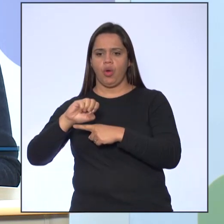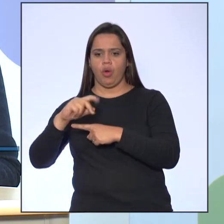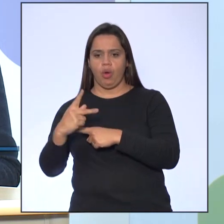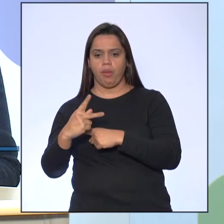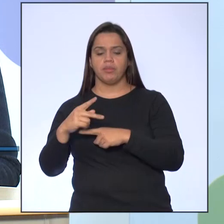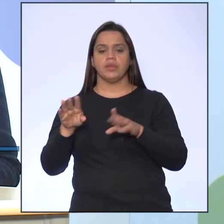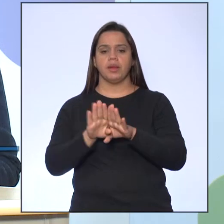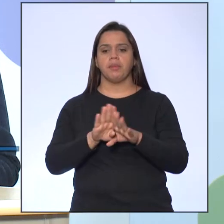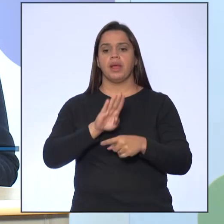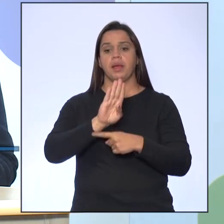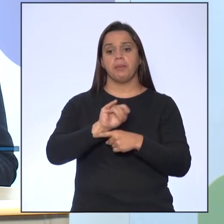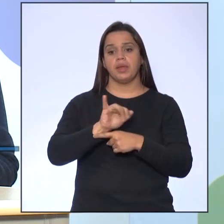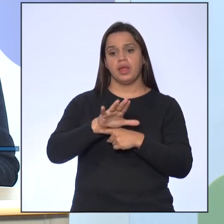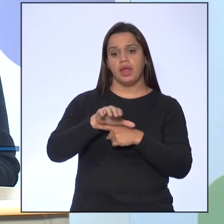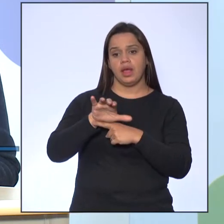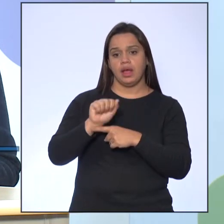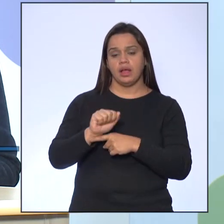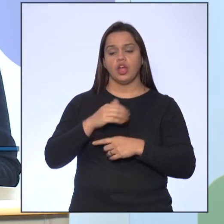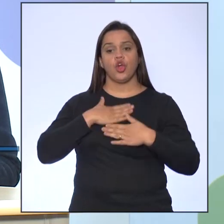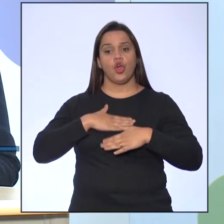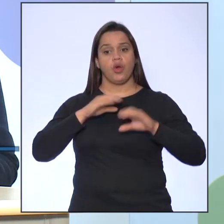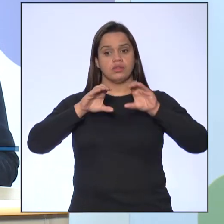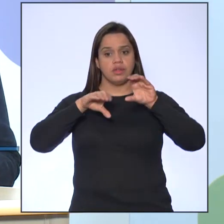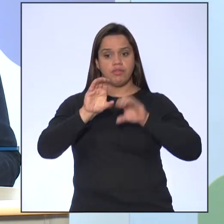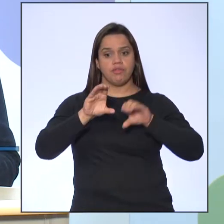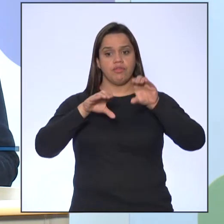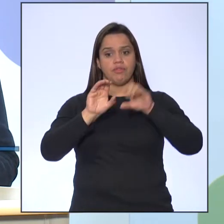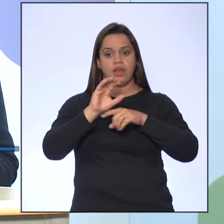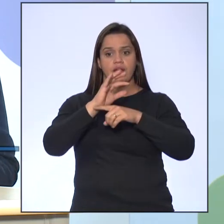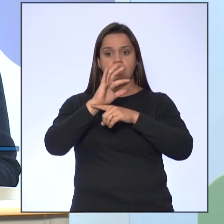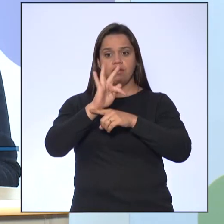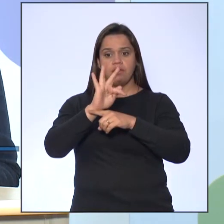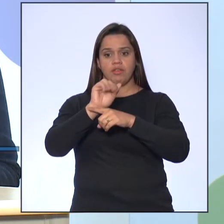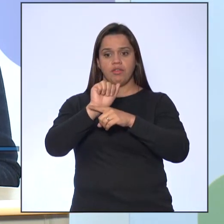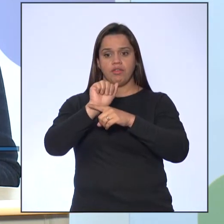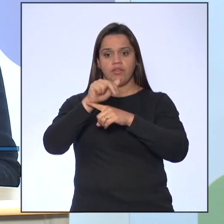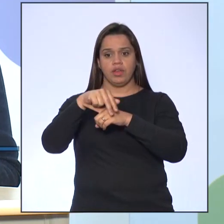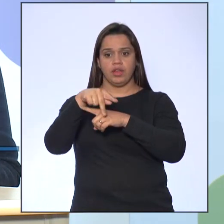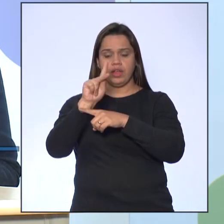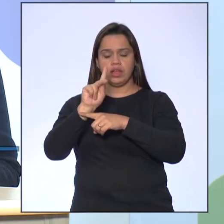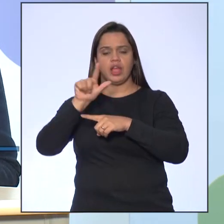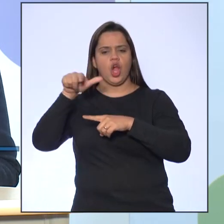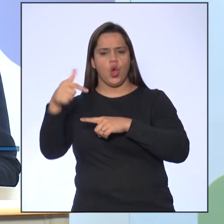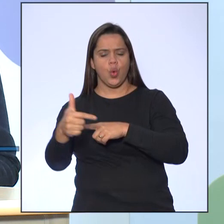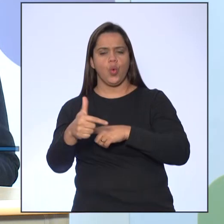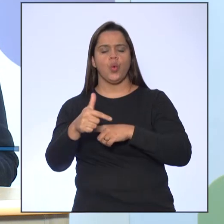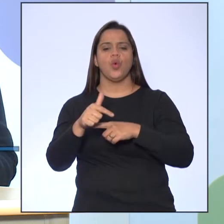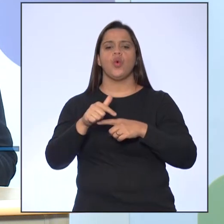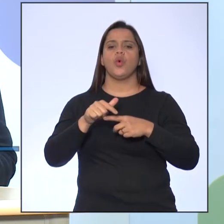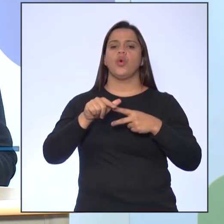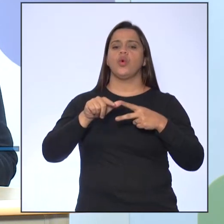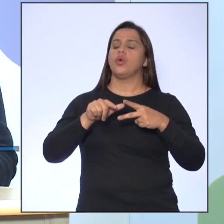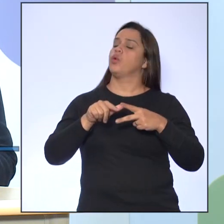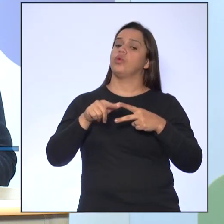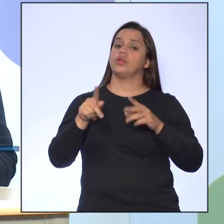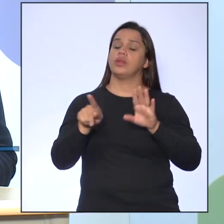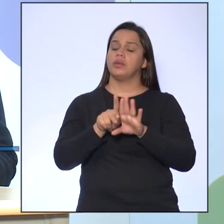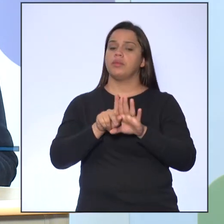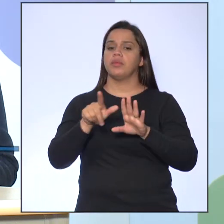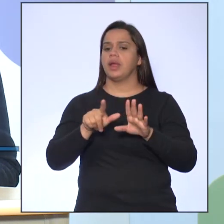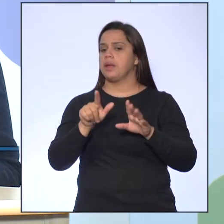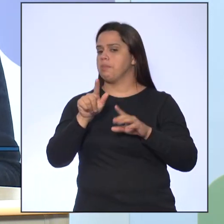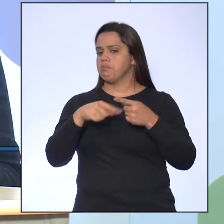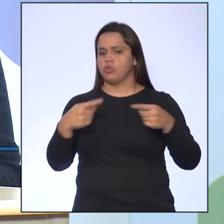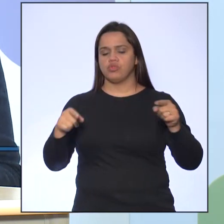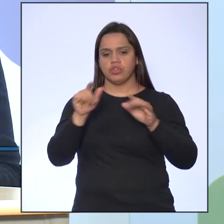A Bianca gosta muito de funk. A Luana, de música eletrônica, de modo geral. O Eduardo gosta do trap brasileiro,